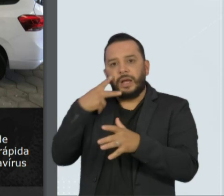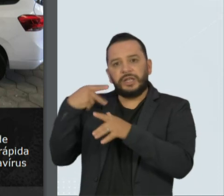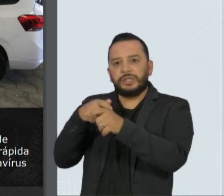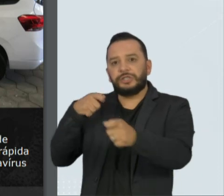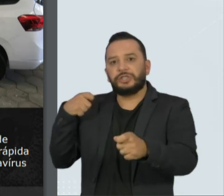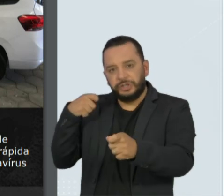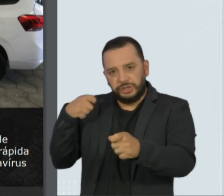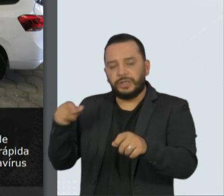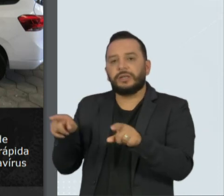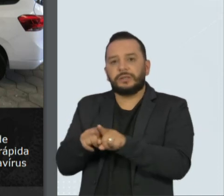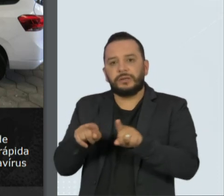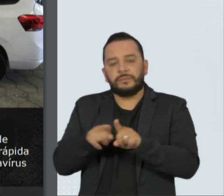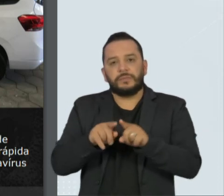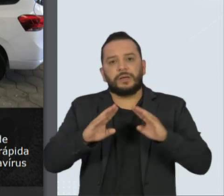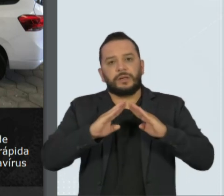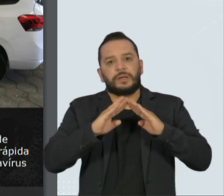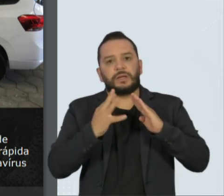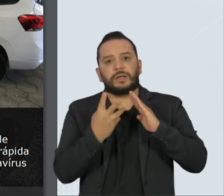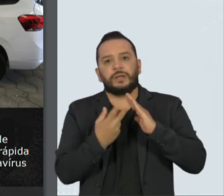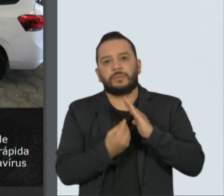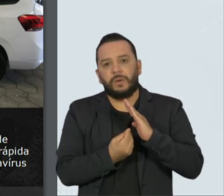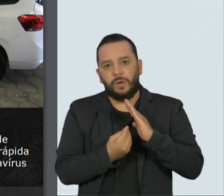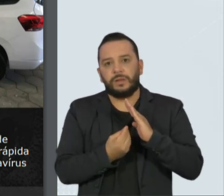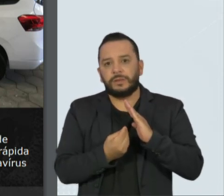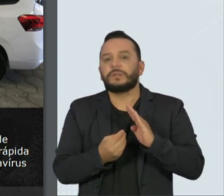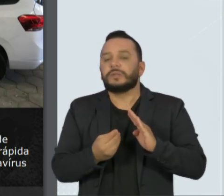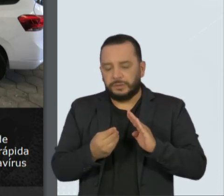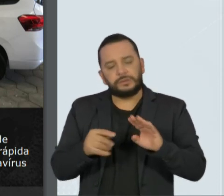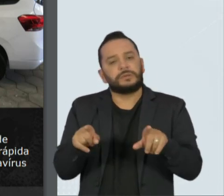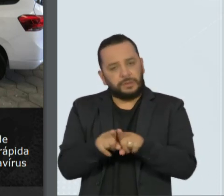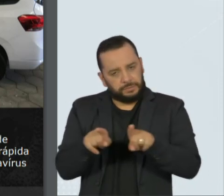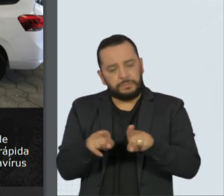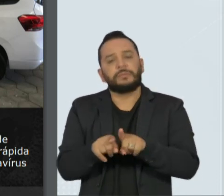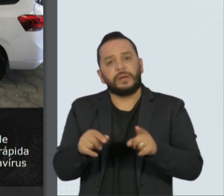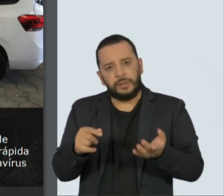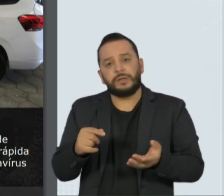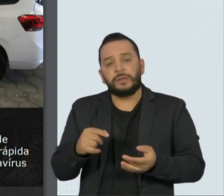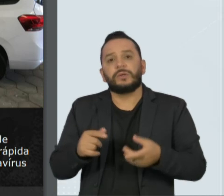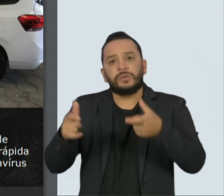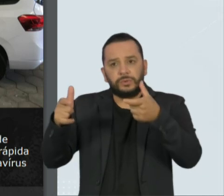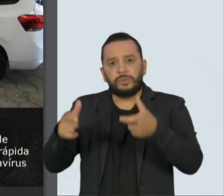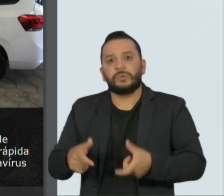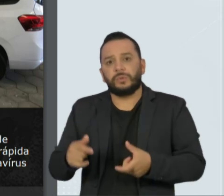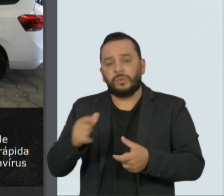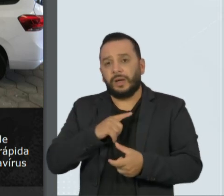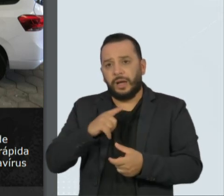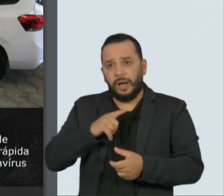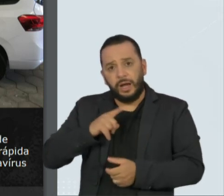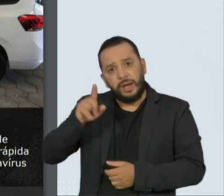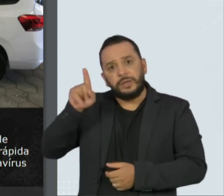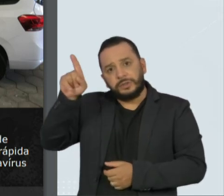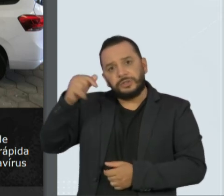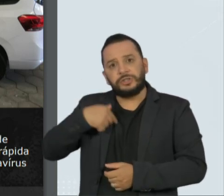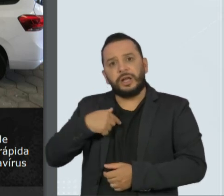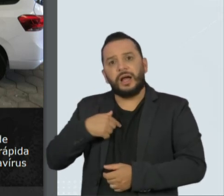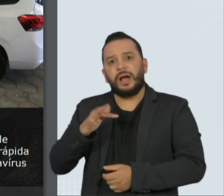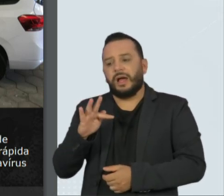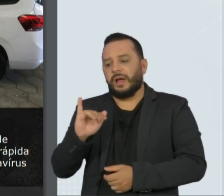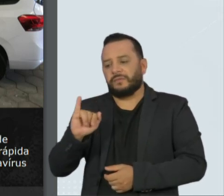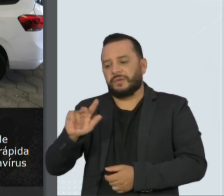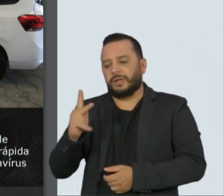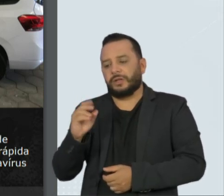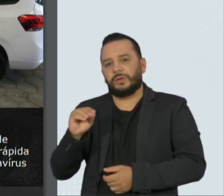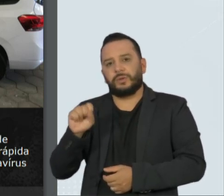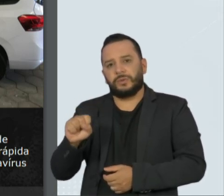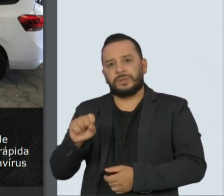os quilombolas, já iniciamos fazendo já na aldeia multiétnica Filhos dessa Terra, em